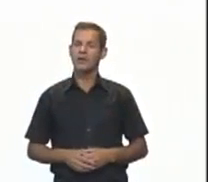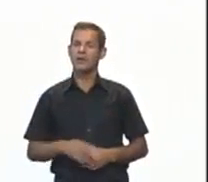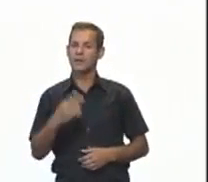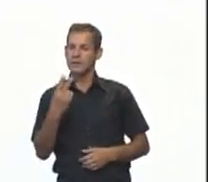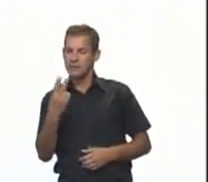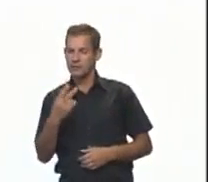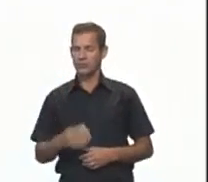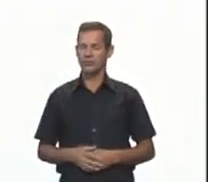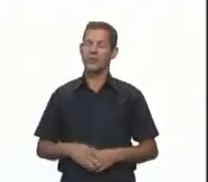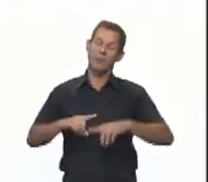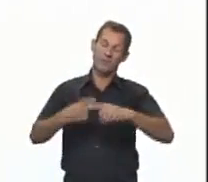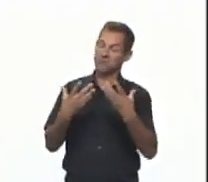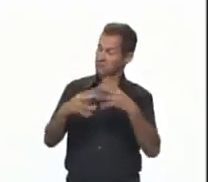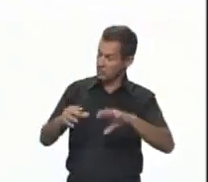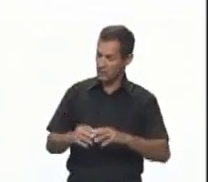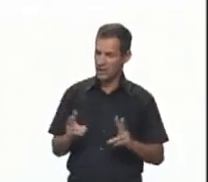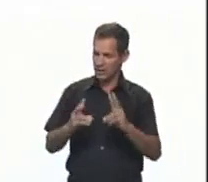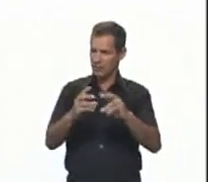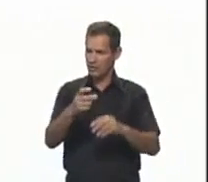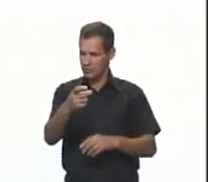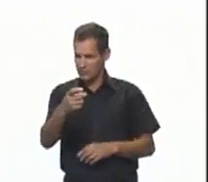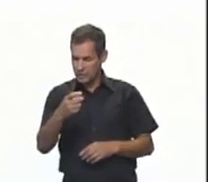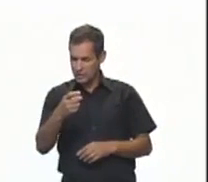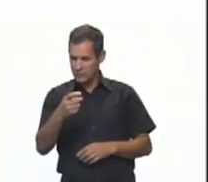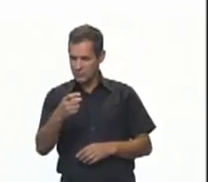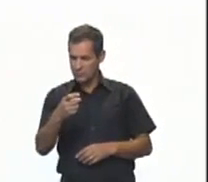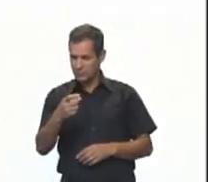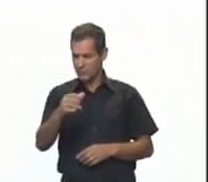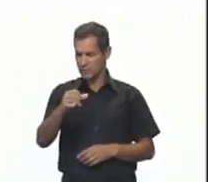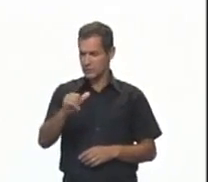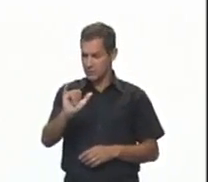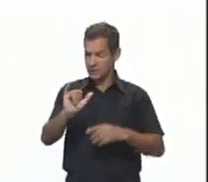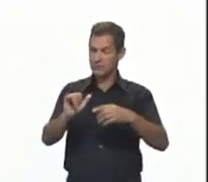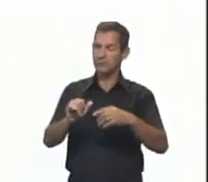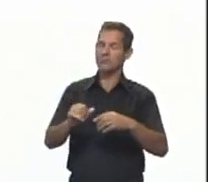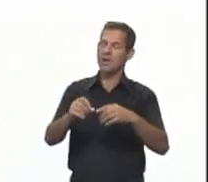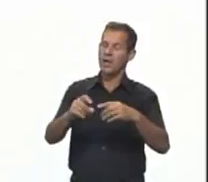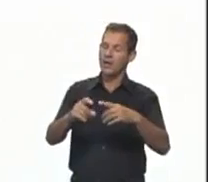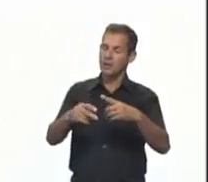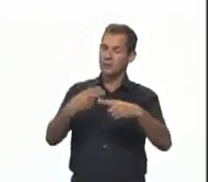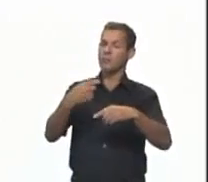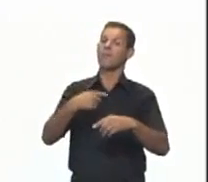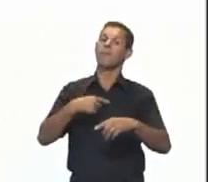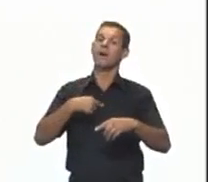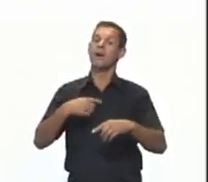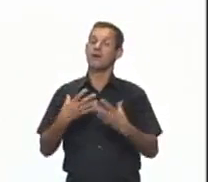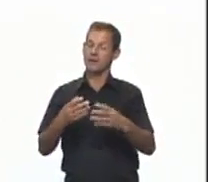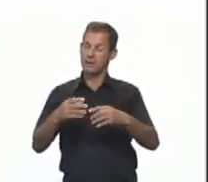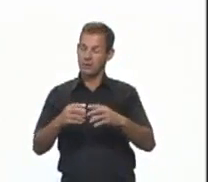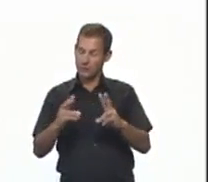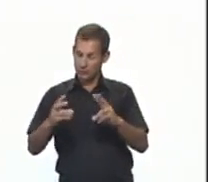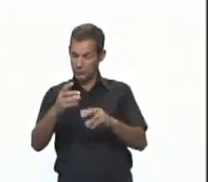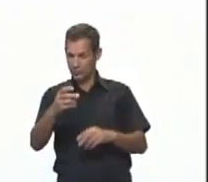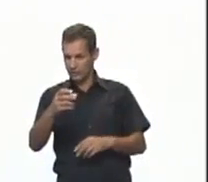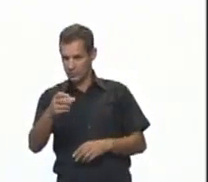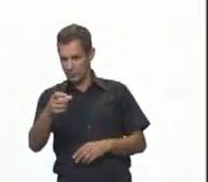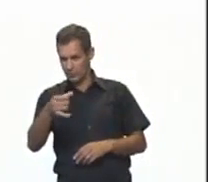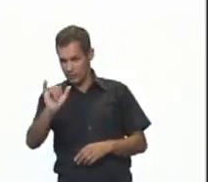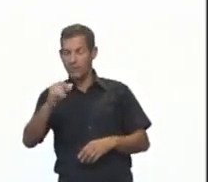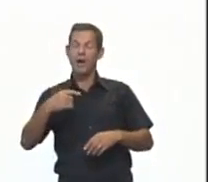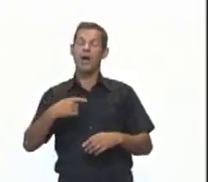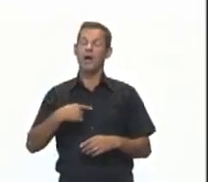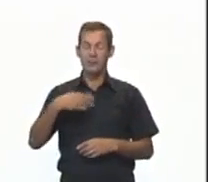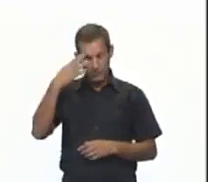da igualdade. Mas eu não quero o valor de y ao quadrado, eu quero o valor de y. Então eu sei que y é igual a